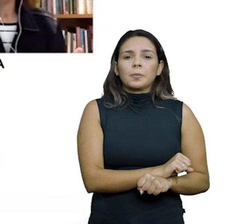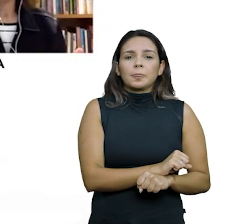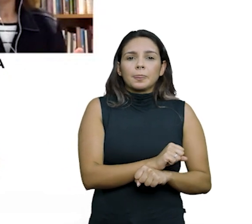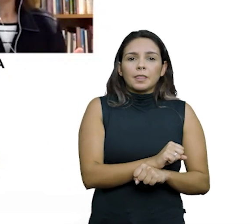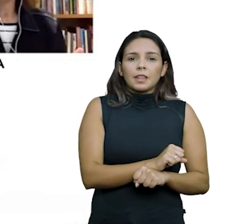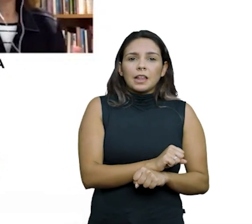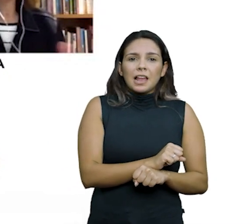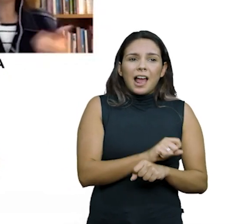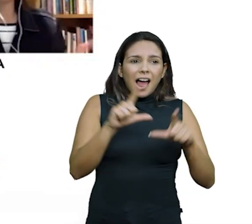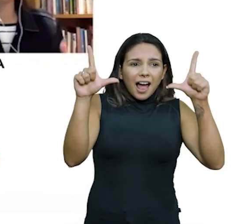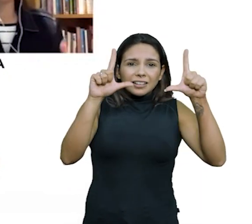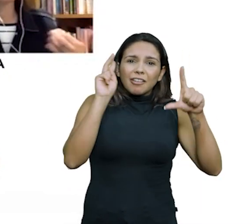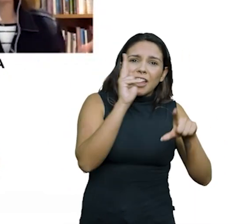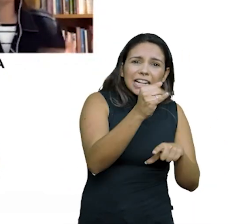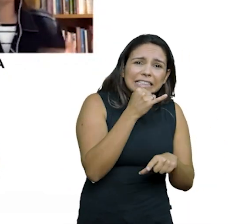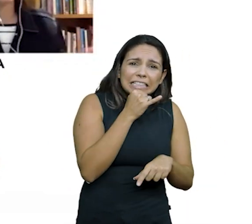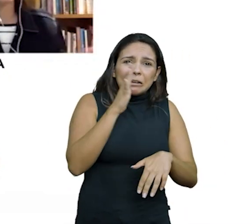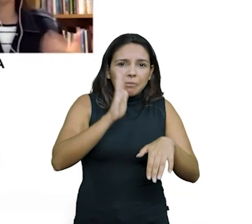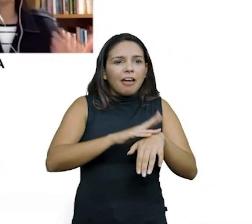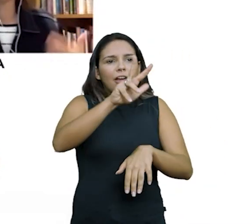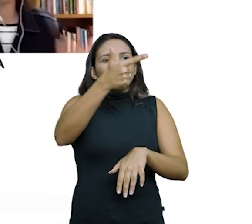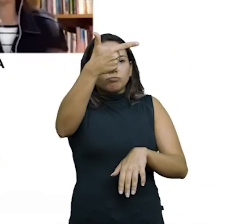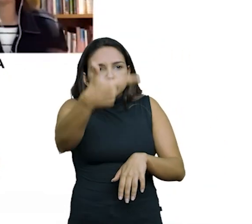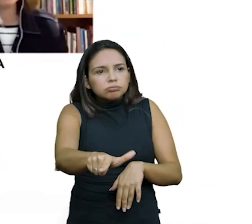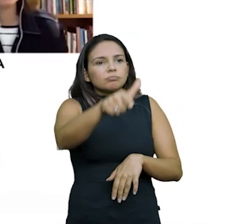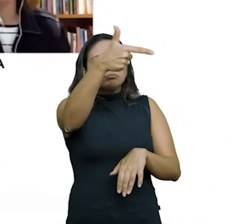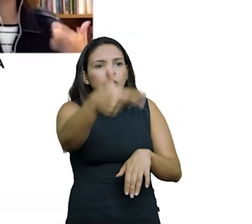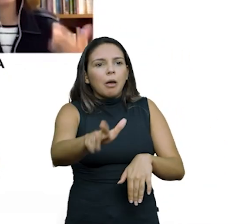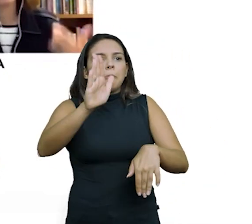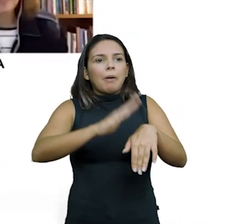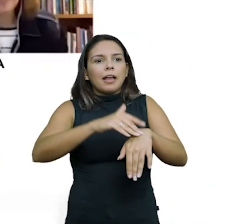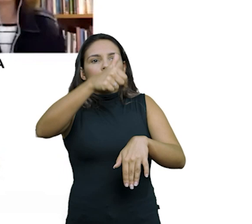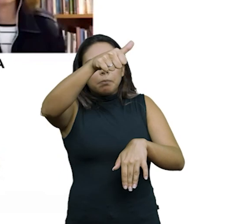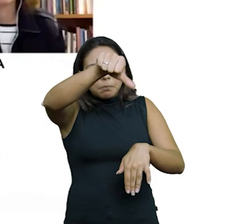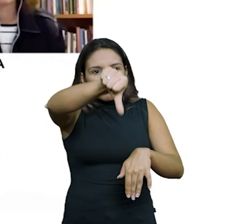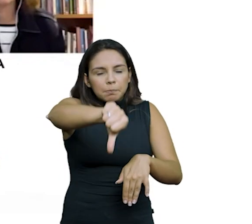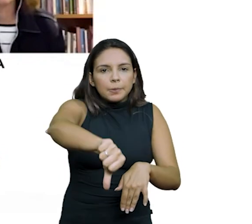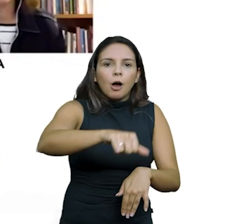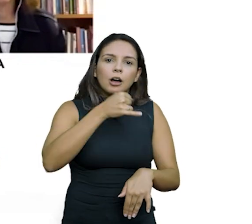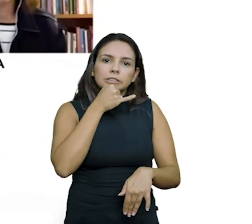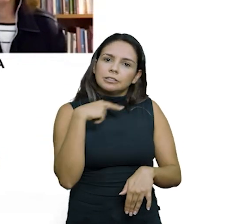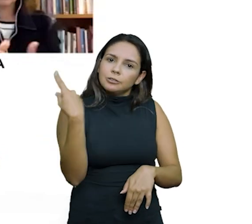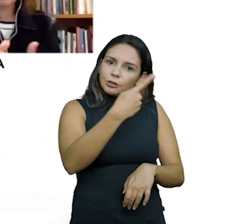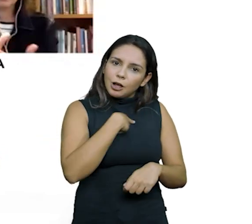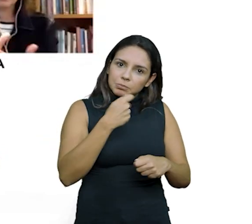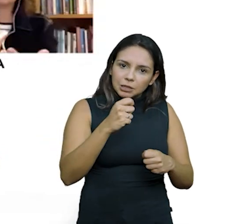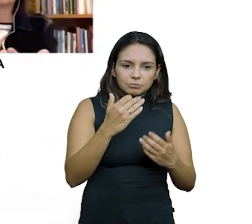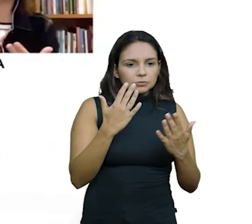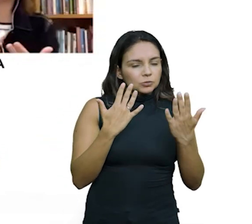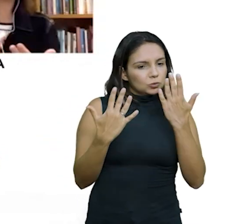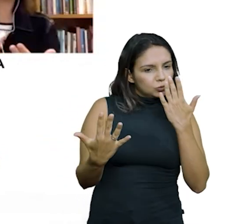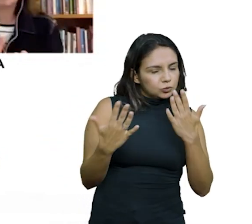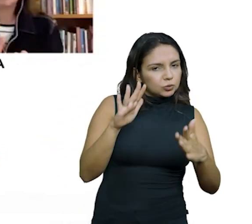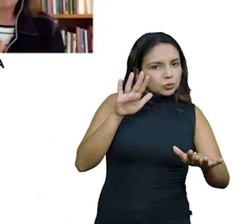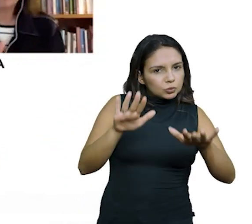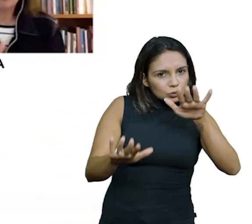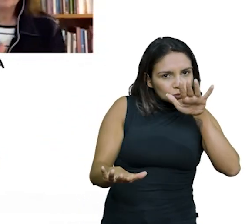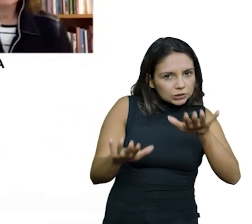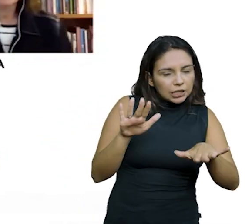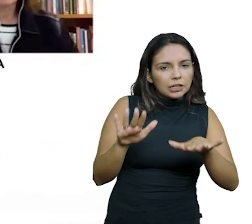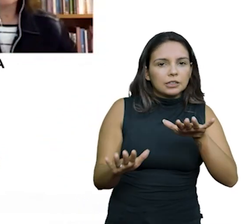As notícias tristes vão ser cada vez mais frequentes e mais tristes. Então, claro, a gente tem que dosar.